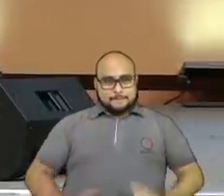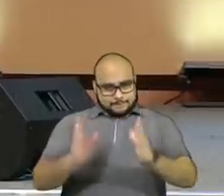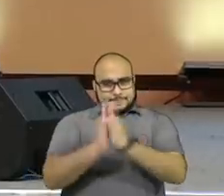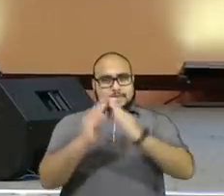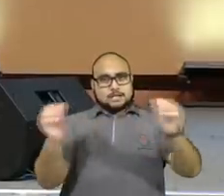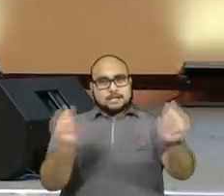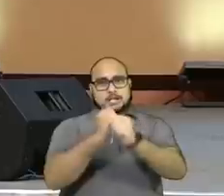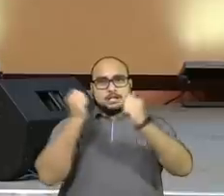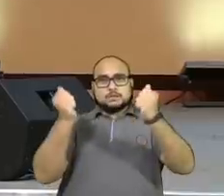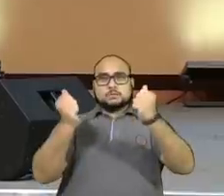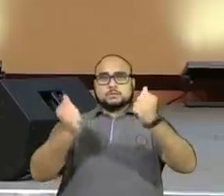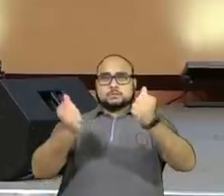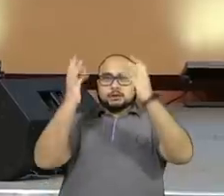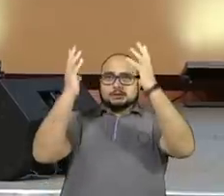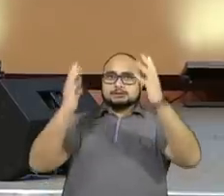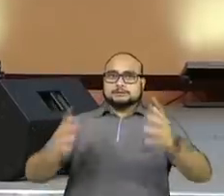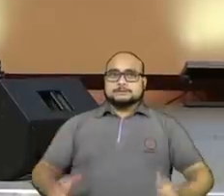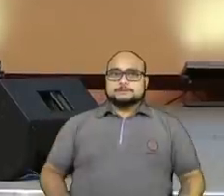Aleluia.